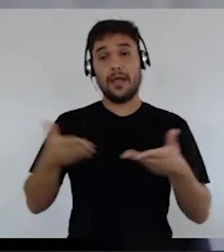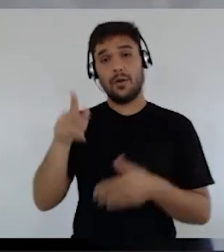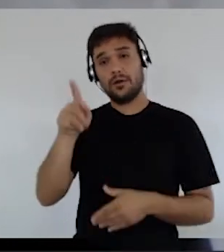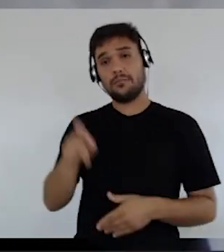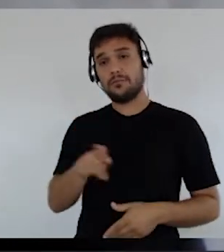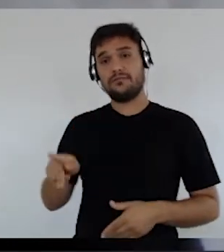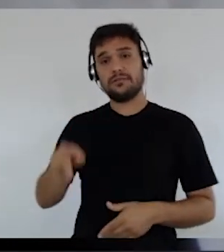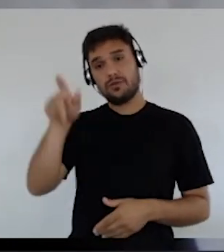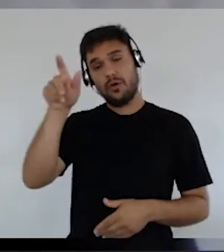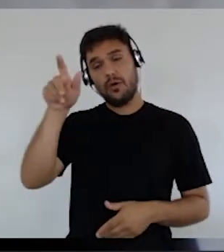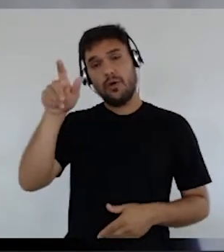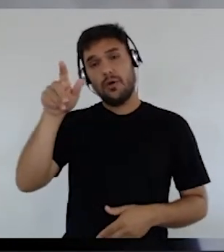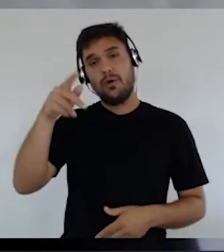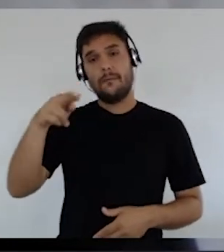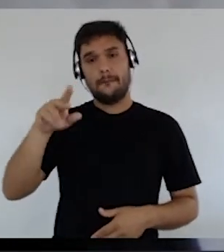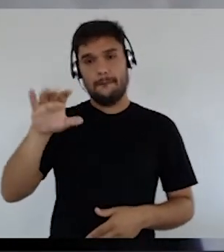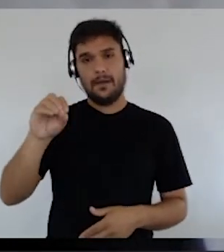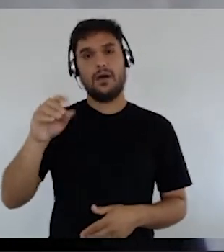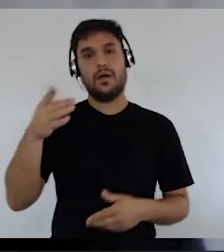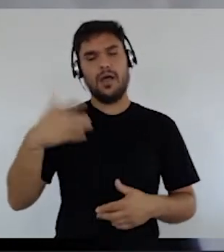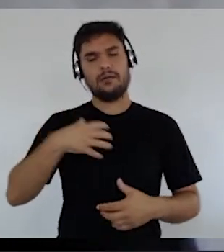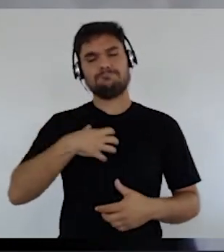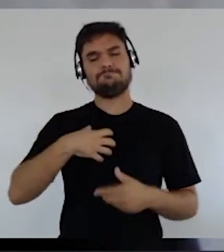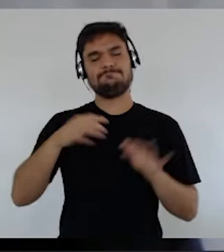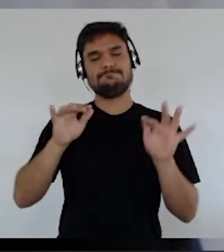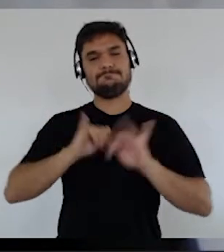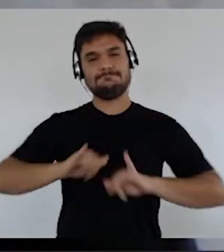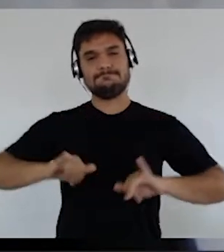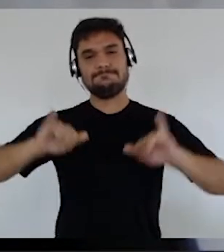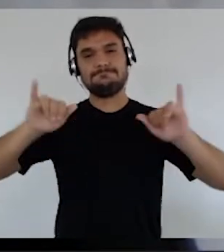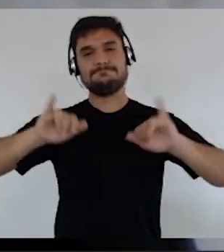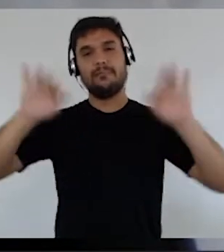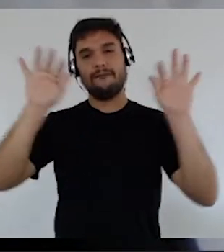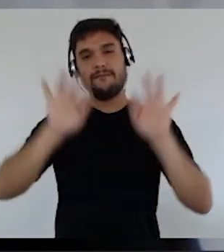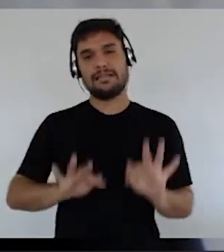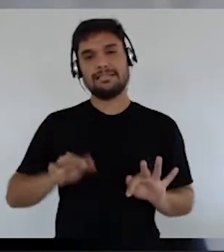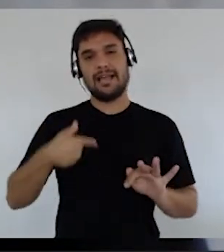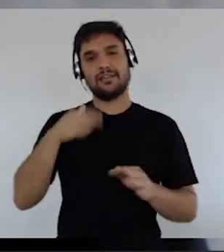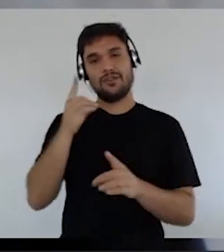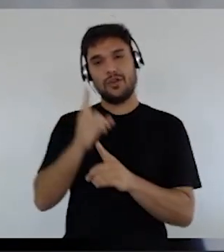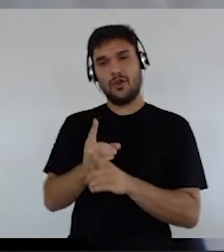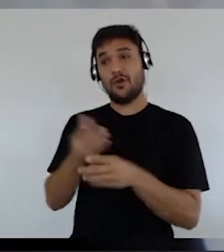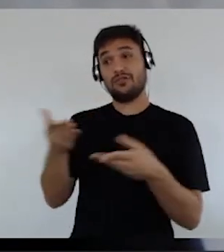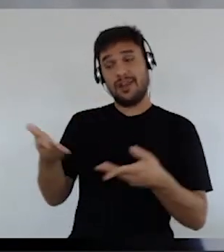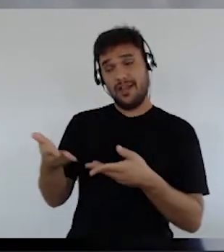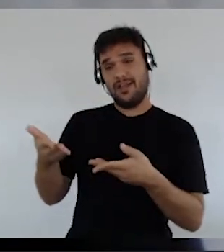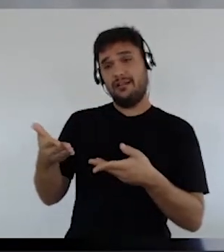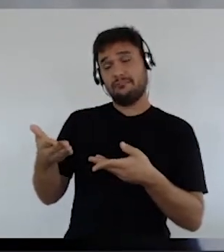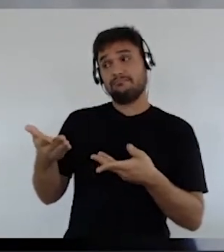Paulo Henrique. Quero registrar que é uma alegria e uma felicidade encontrá-lo de forma